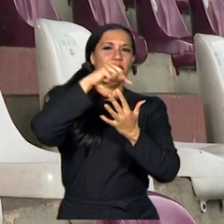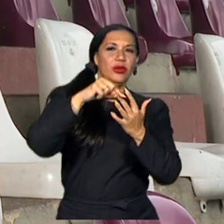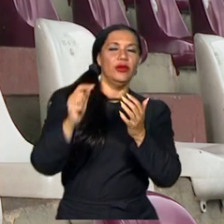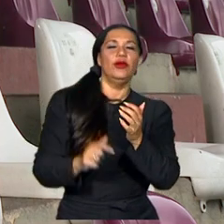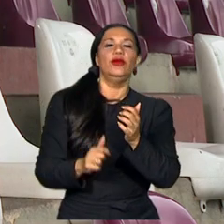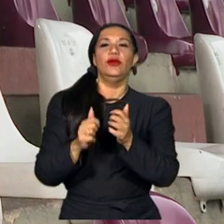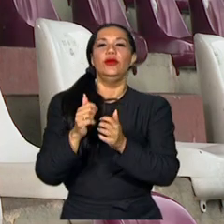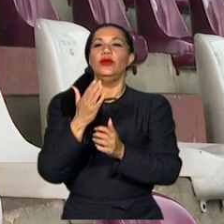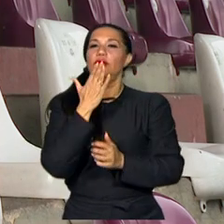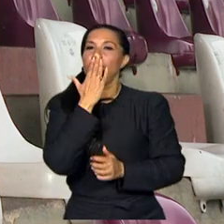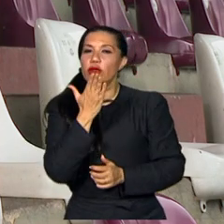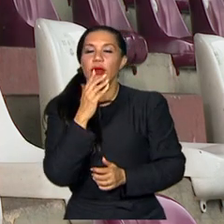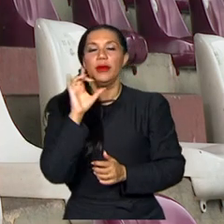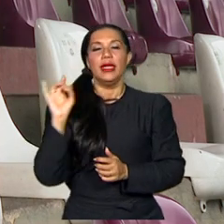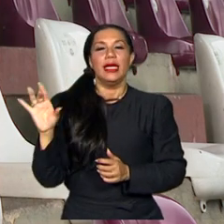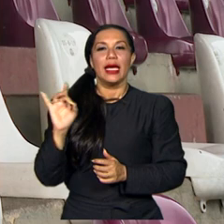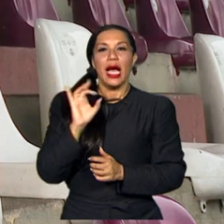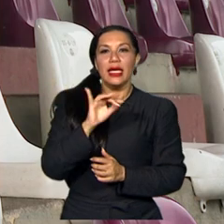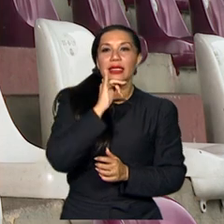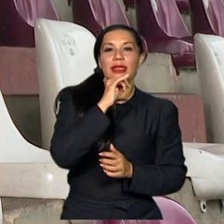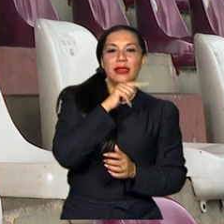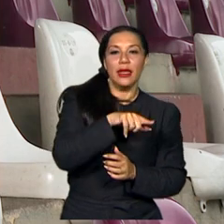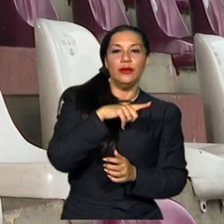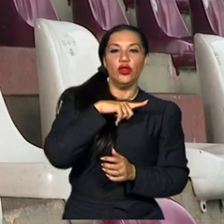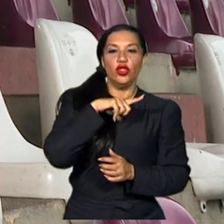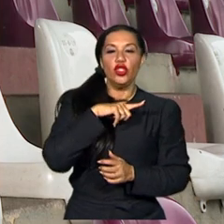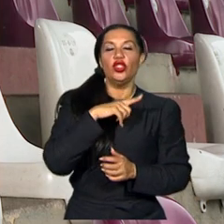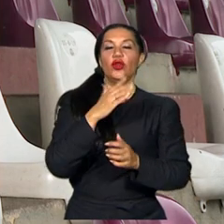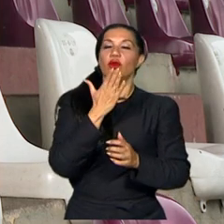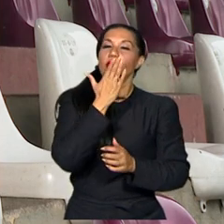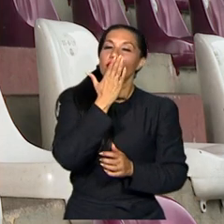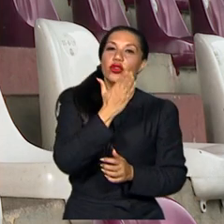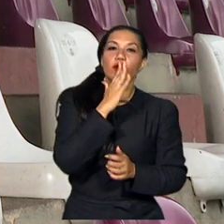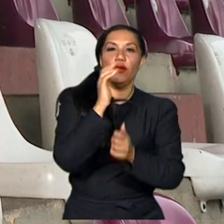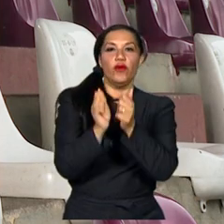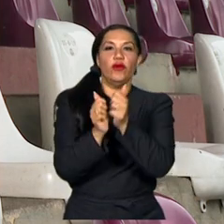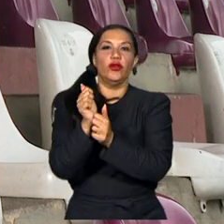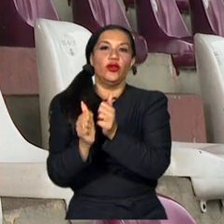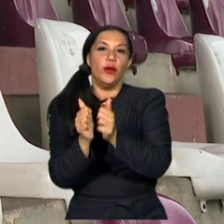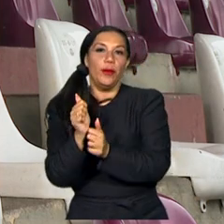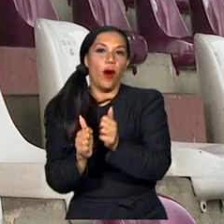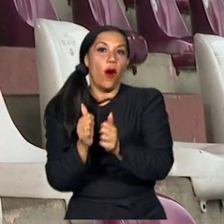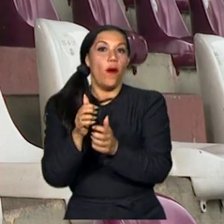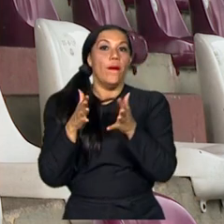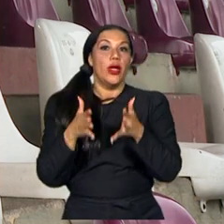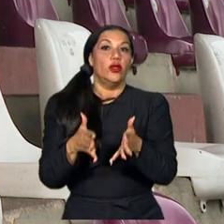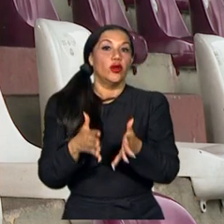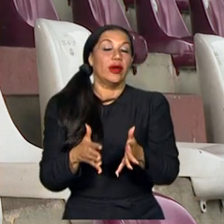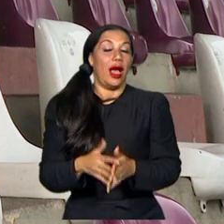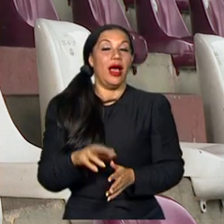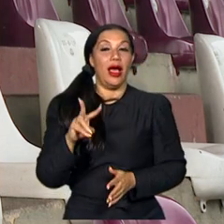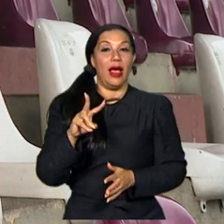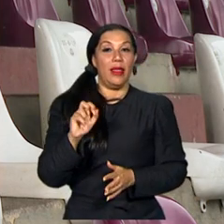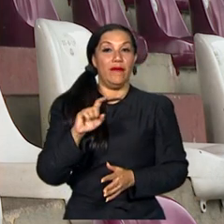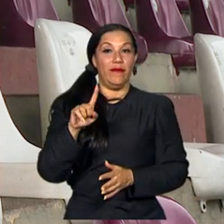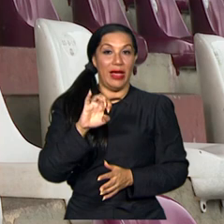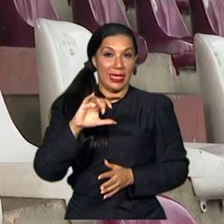várzea. Praticamente cada sessão dispunha de um time de futebol para jogar na várzea.